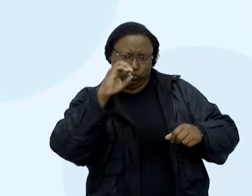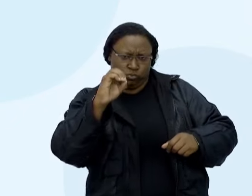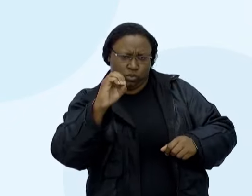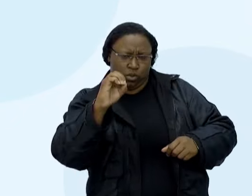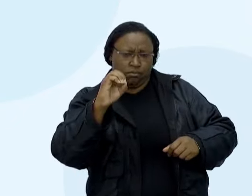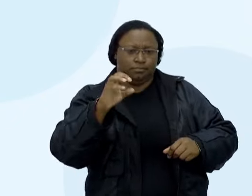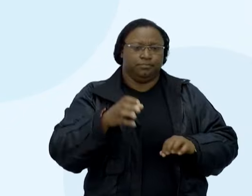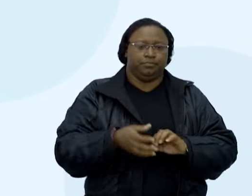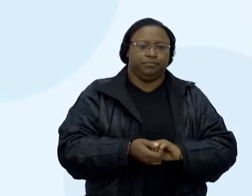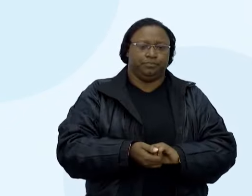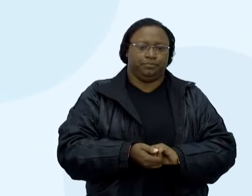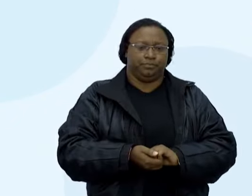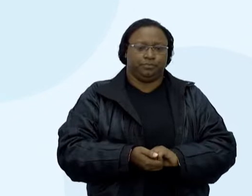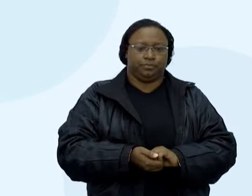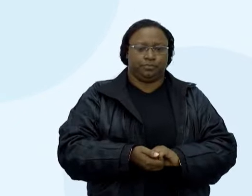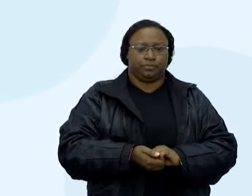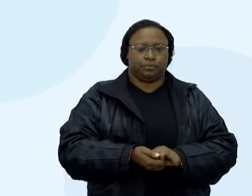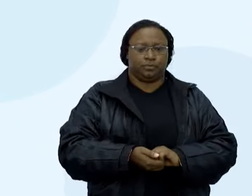630